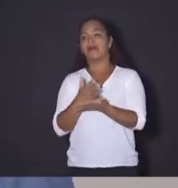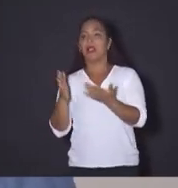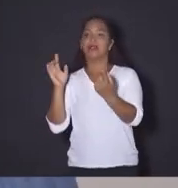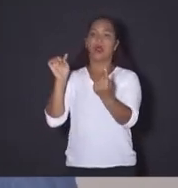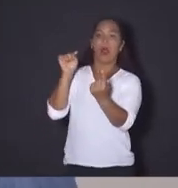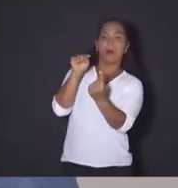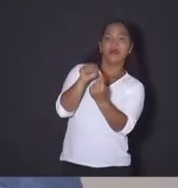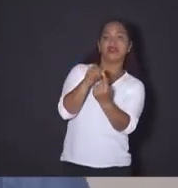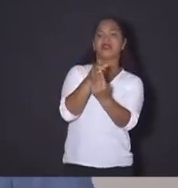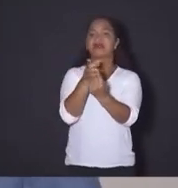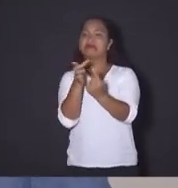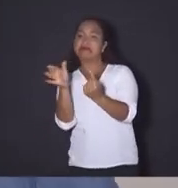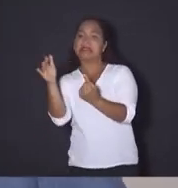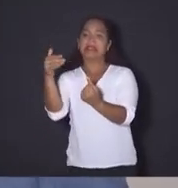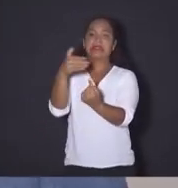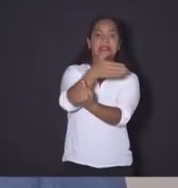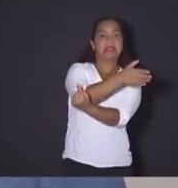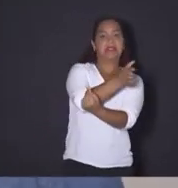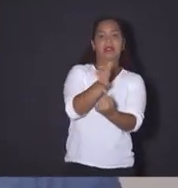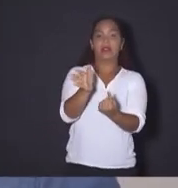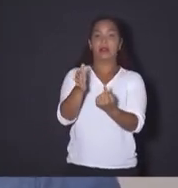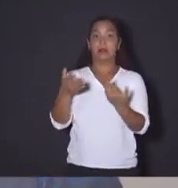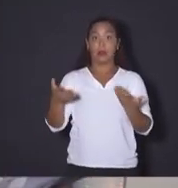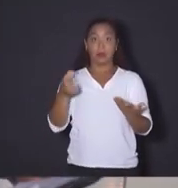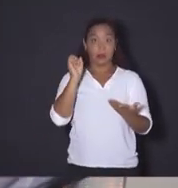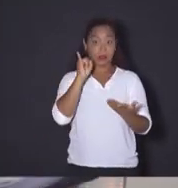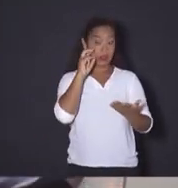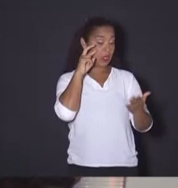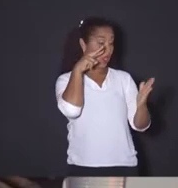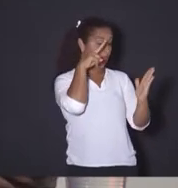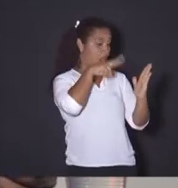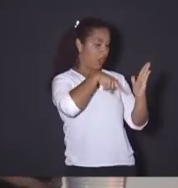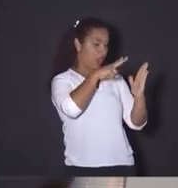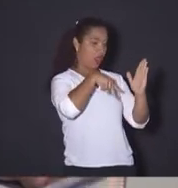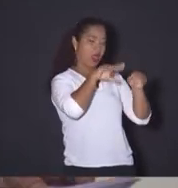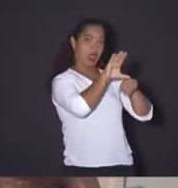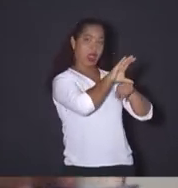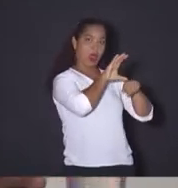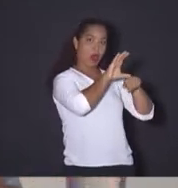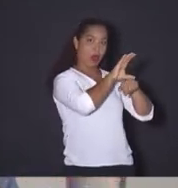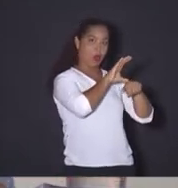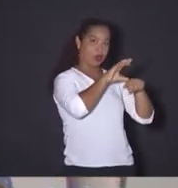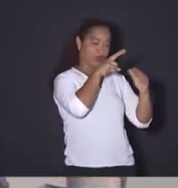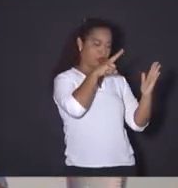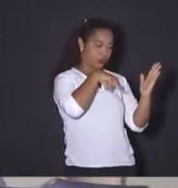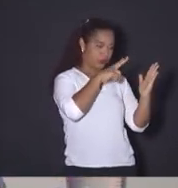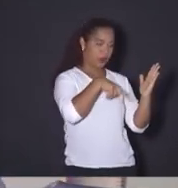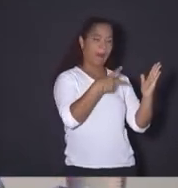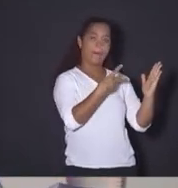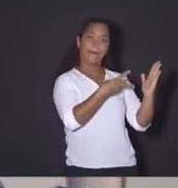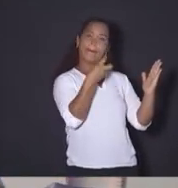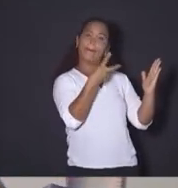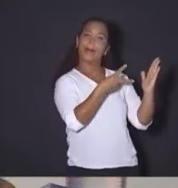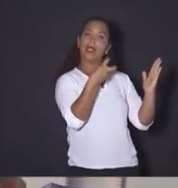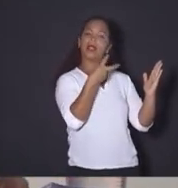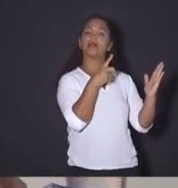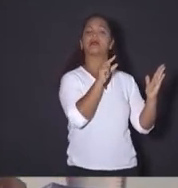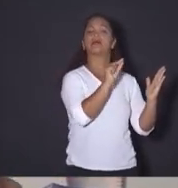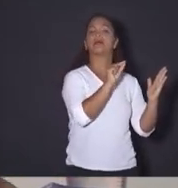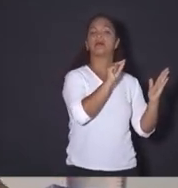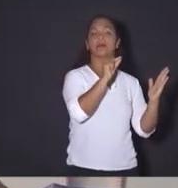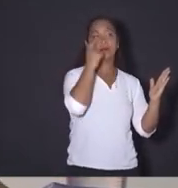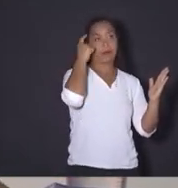qualidade se nós olharmos para o texto constitucional nós vamos ver que temos alguns desafios para